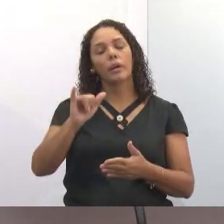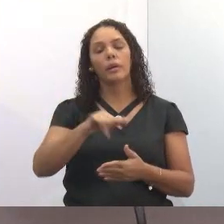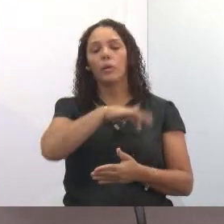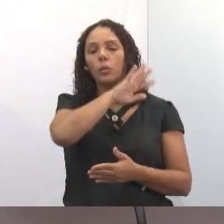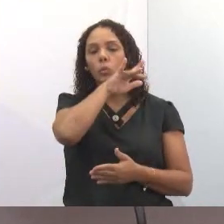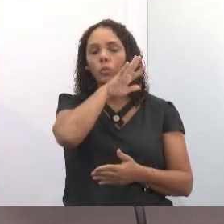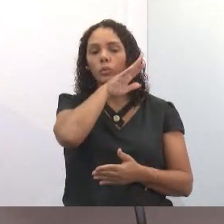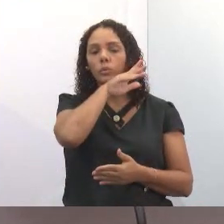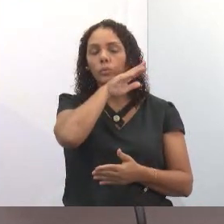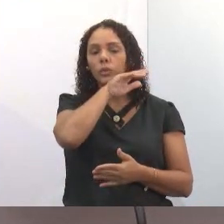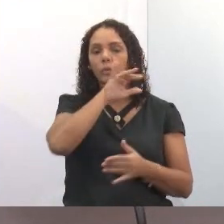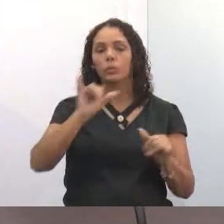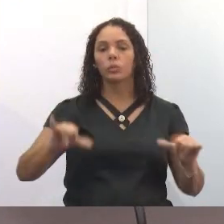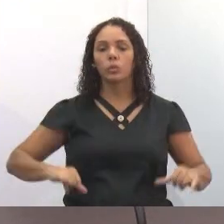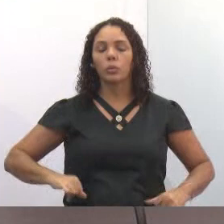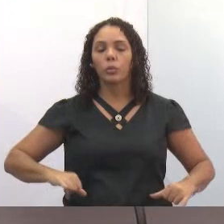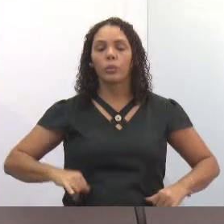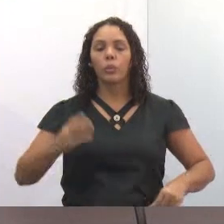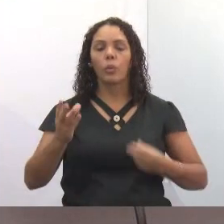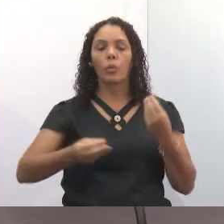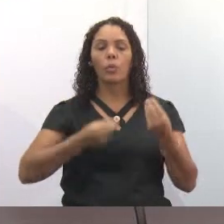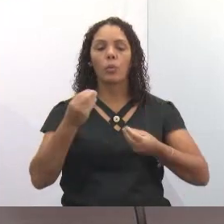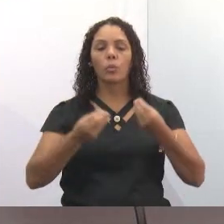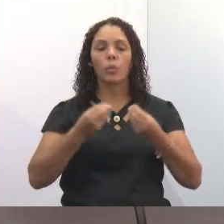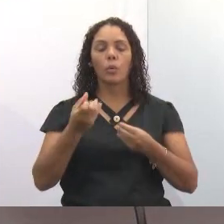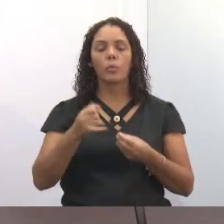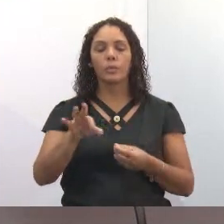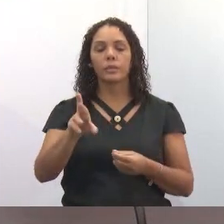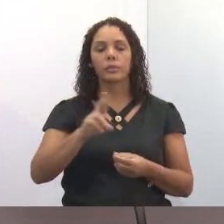esse apoio de forma eficaz? Se não, quais